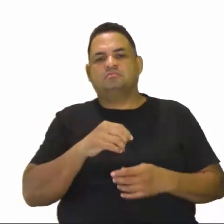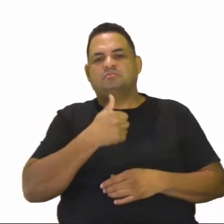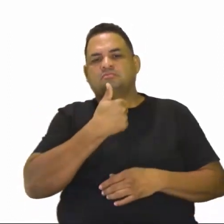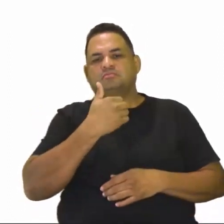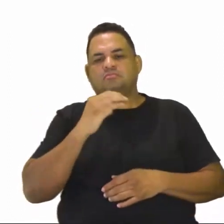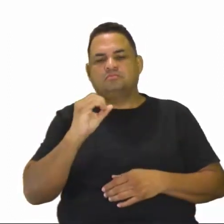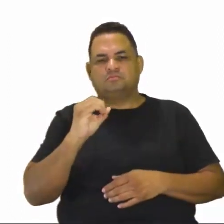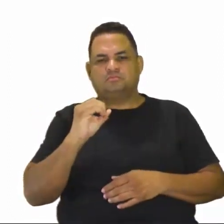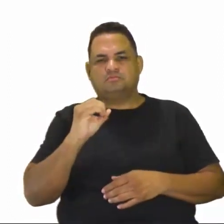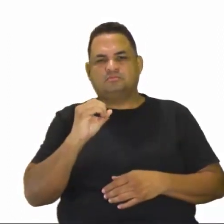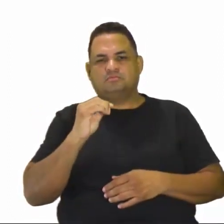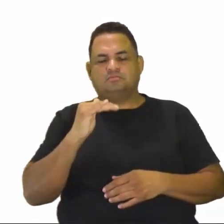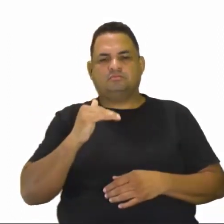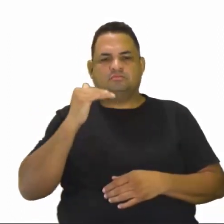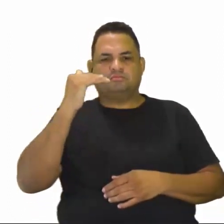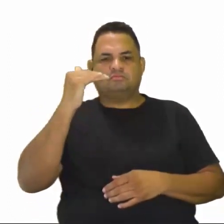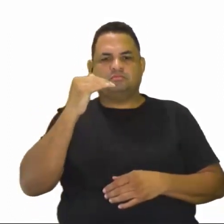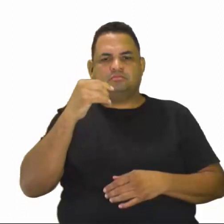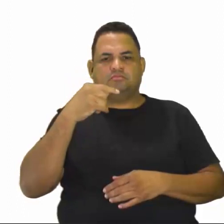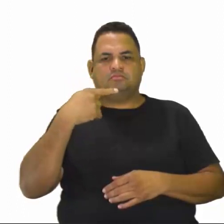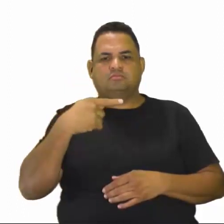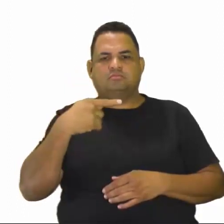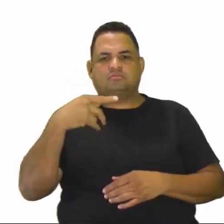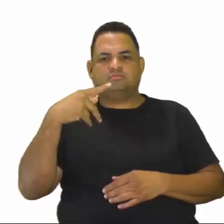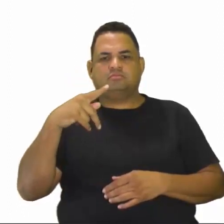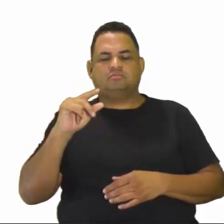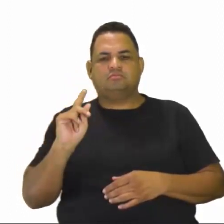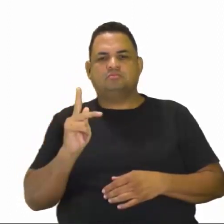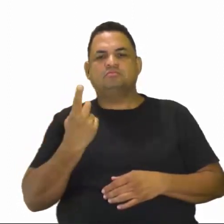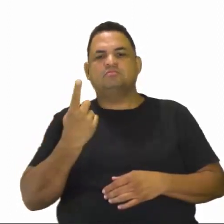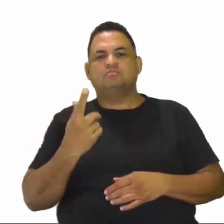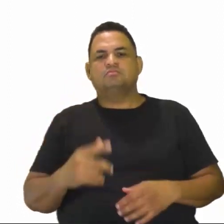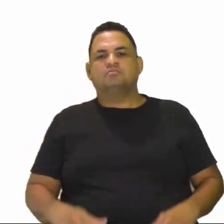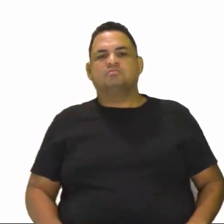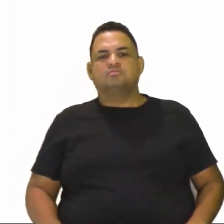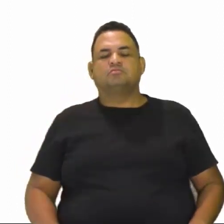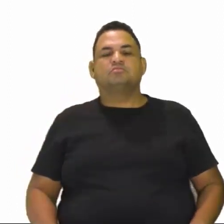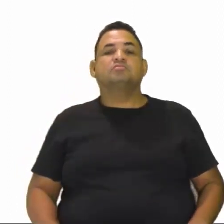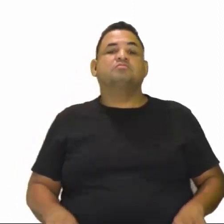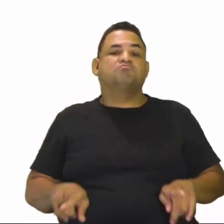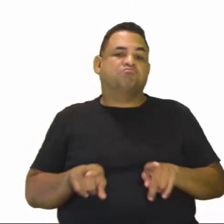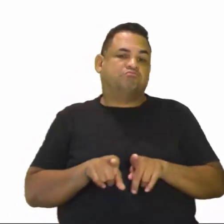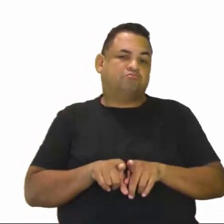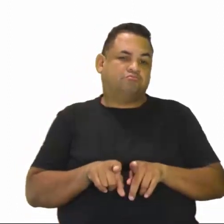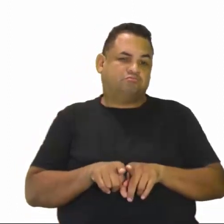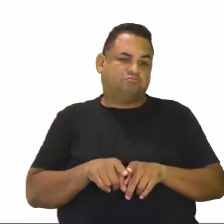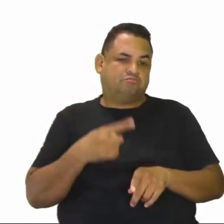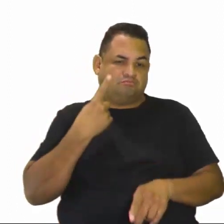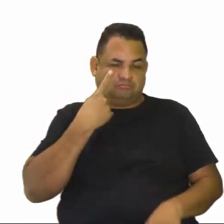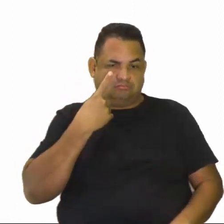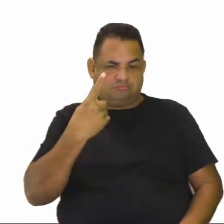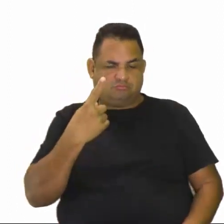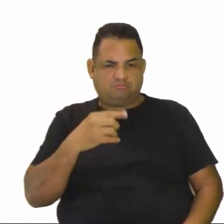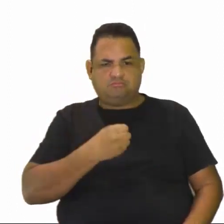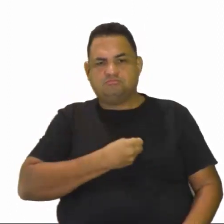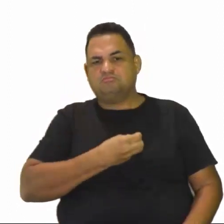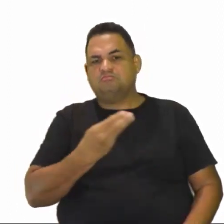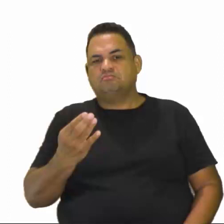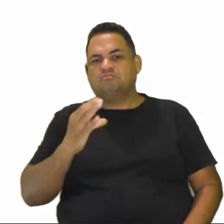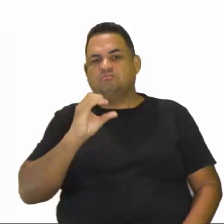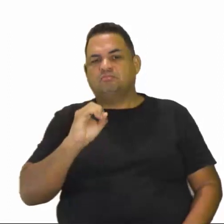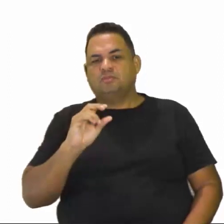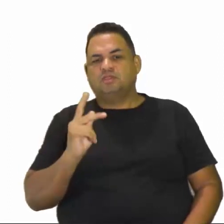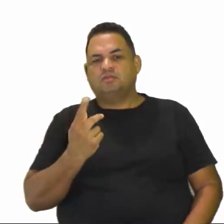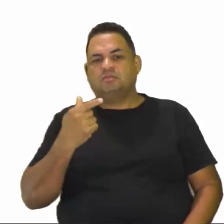a 10 elevado a menos o pH. Da mesma forma que a gente também viu que a concentração